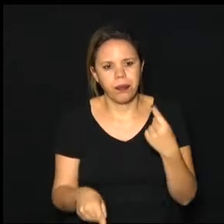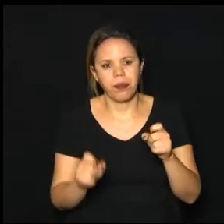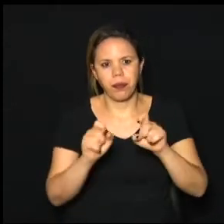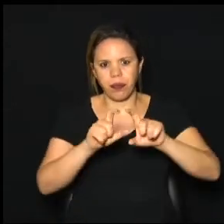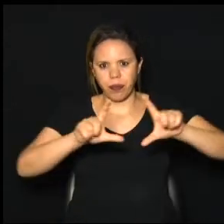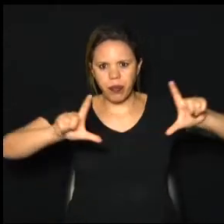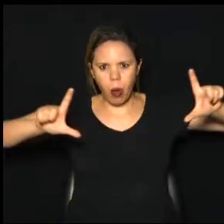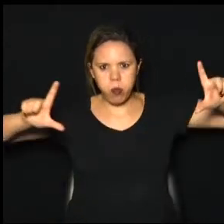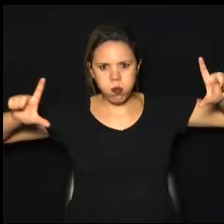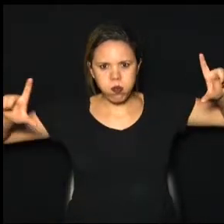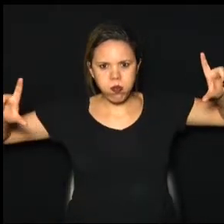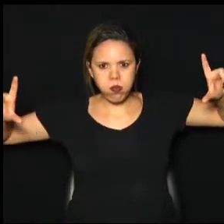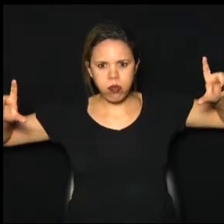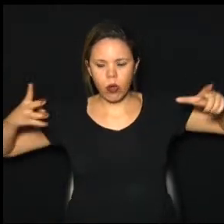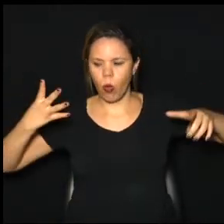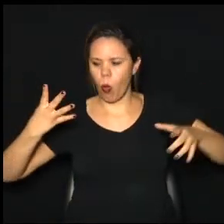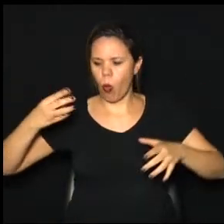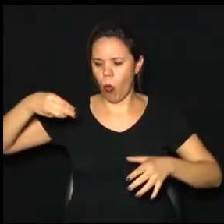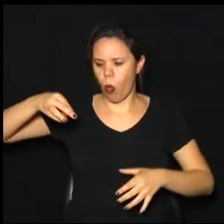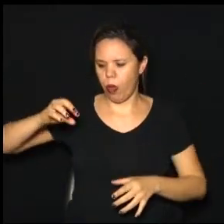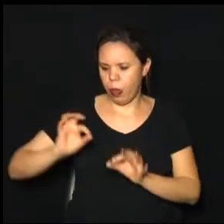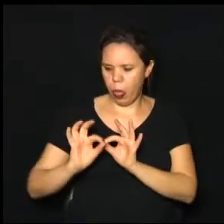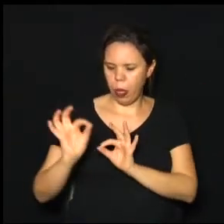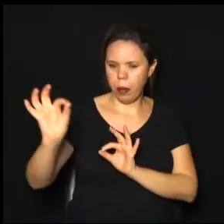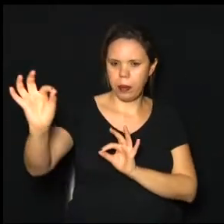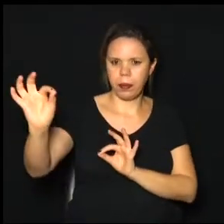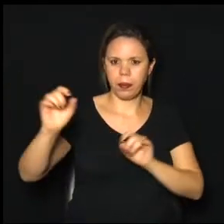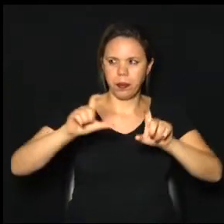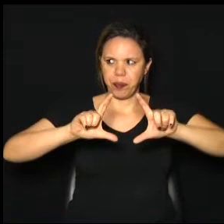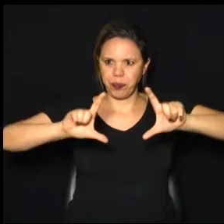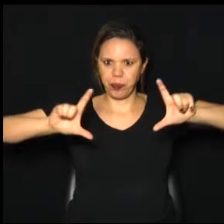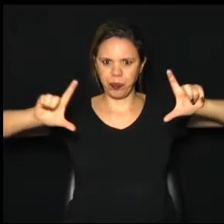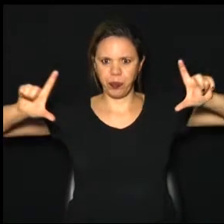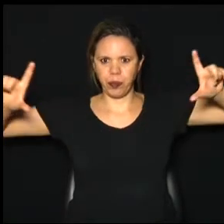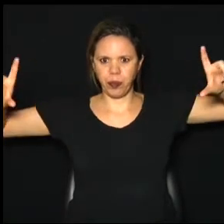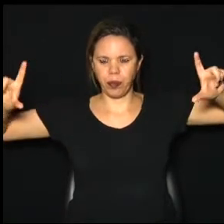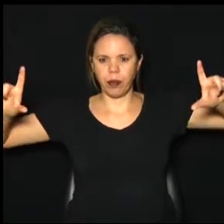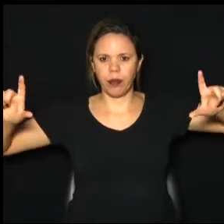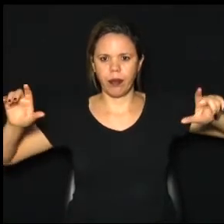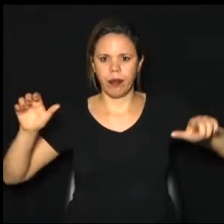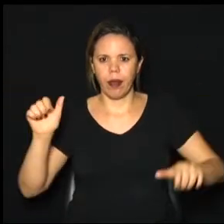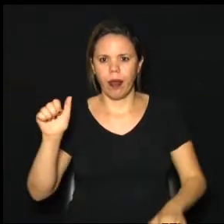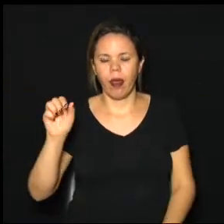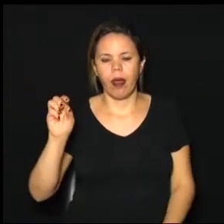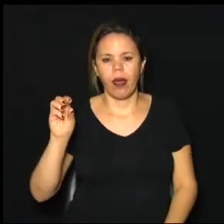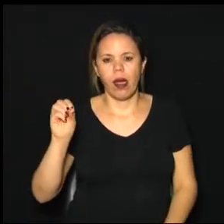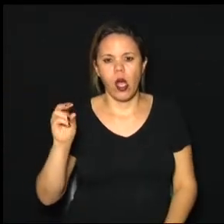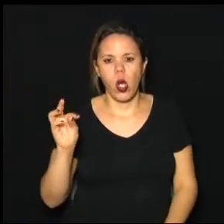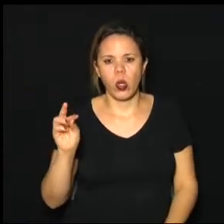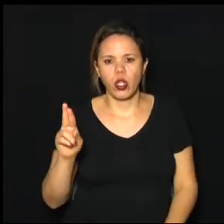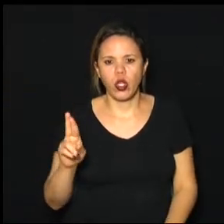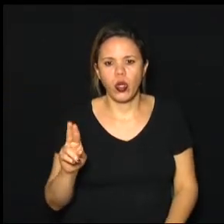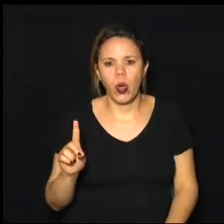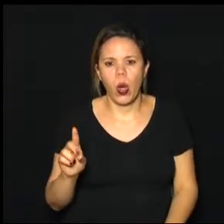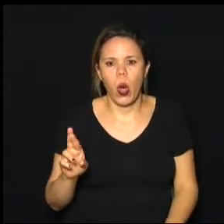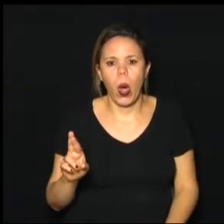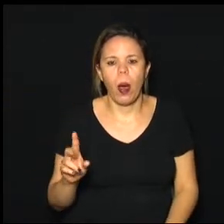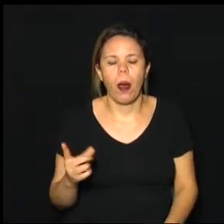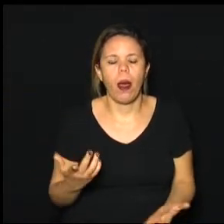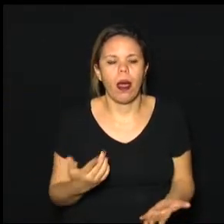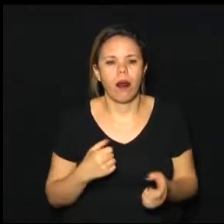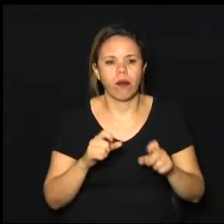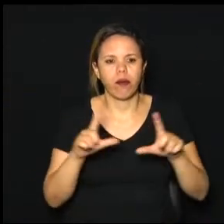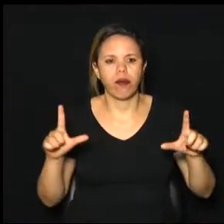placas, aquelas placas de 4 metros quadrados, a lei chamava de outdoor, né? Então, aquelas placas que se colocavam